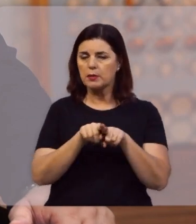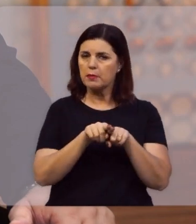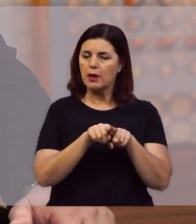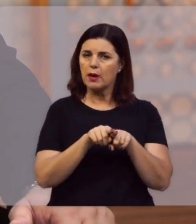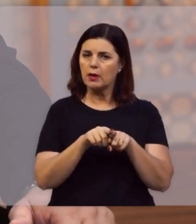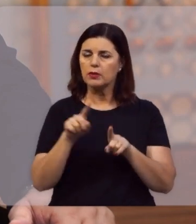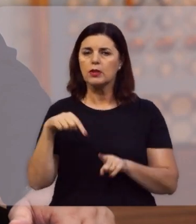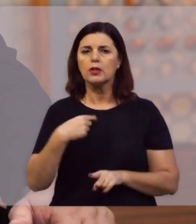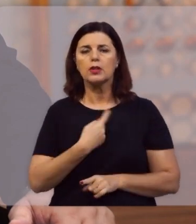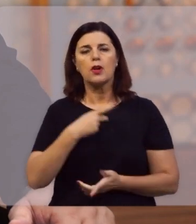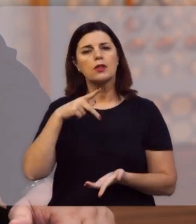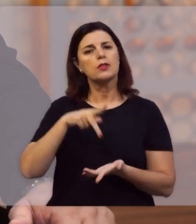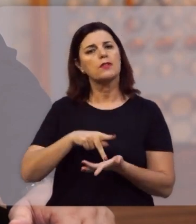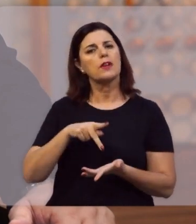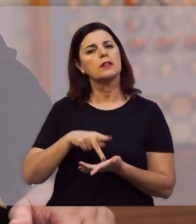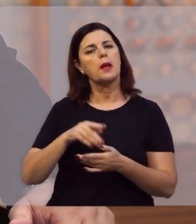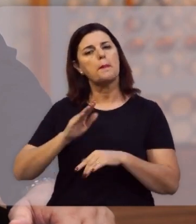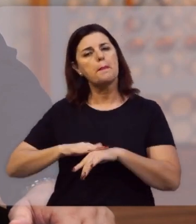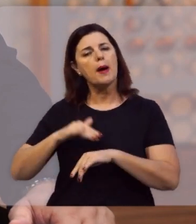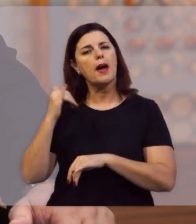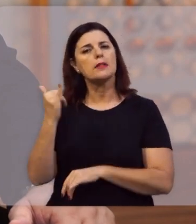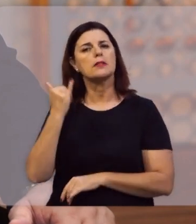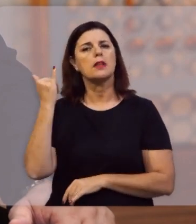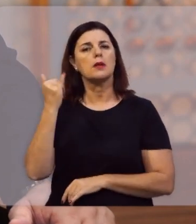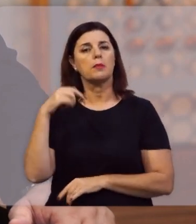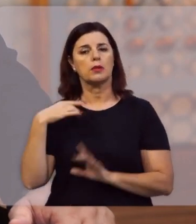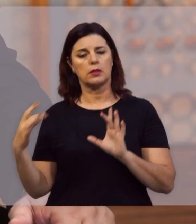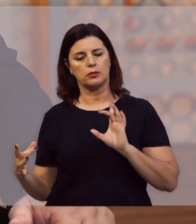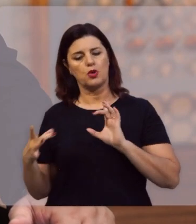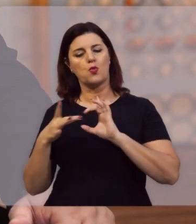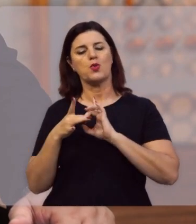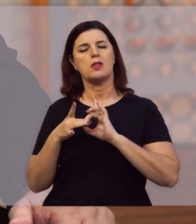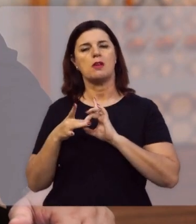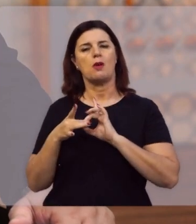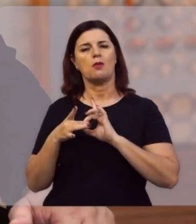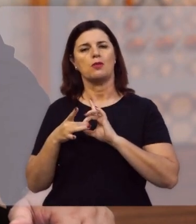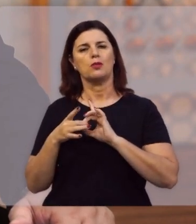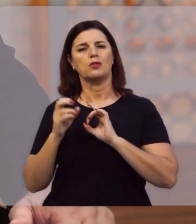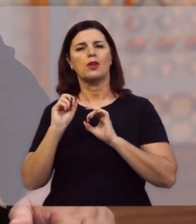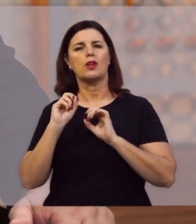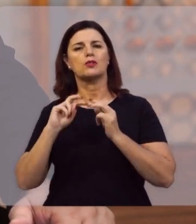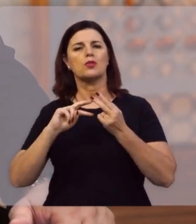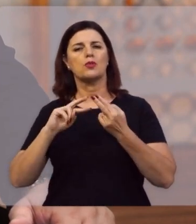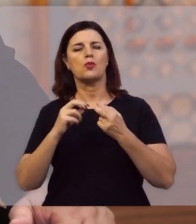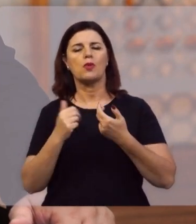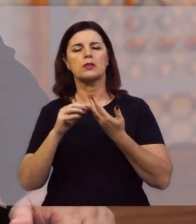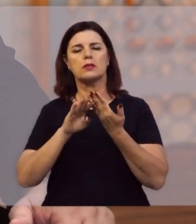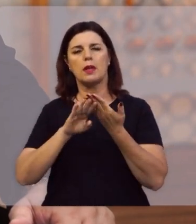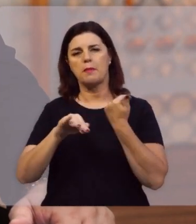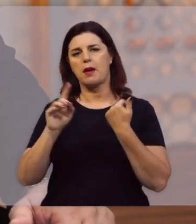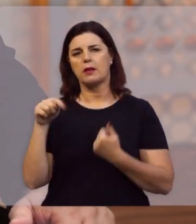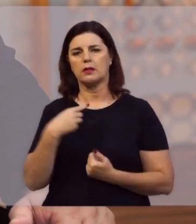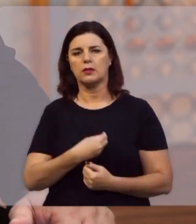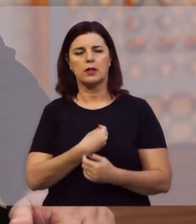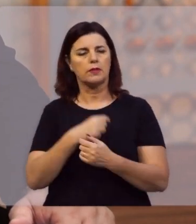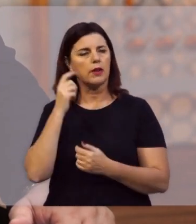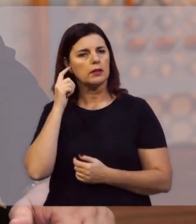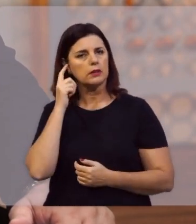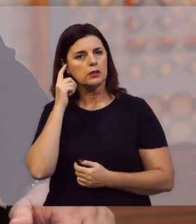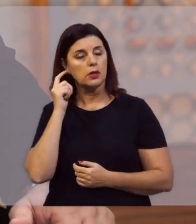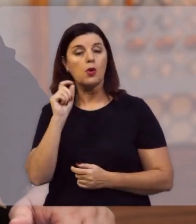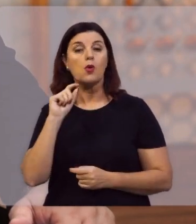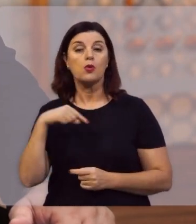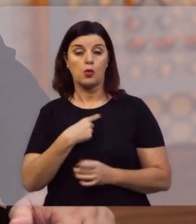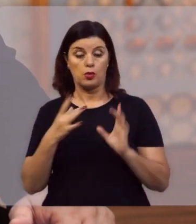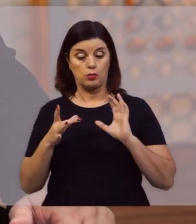nós enfatizemos muito mais o que nos une do que aquilo que nos separa e o que nos